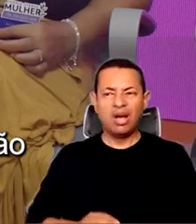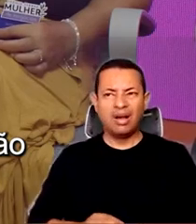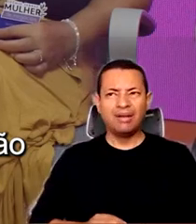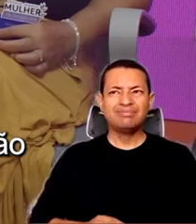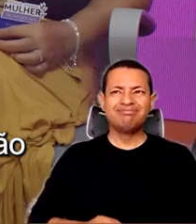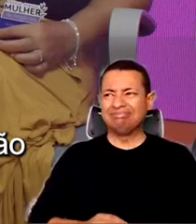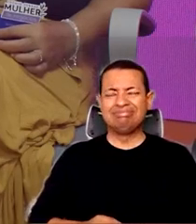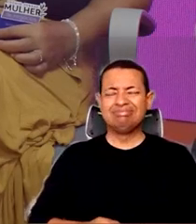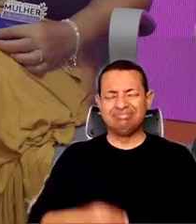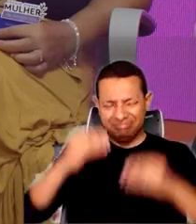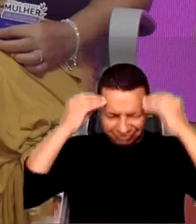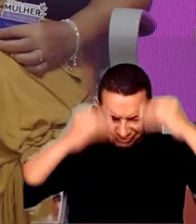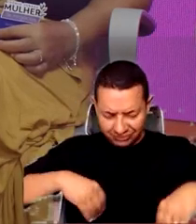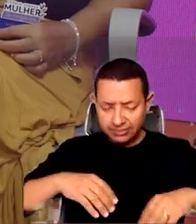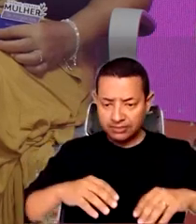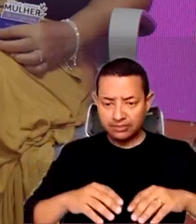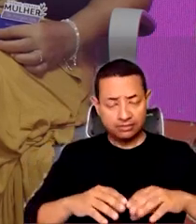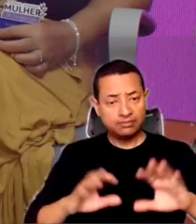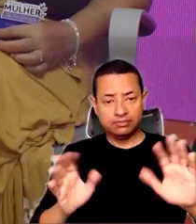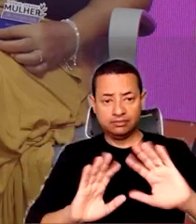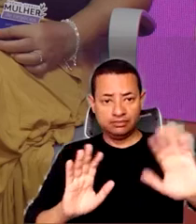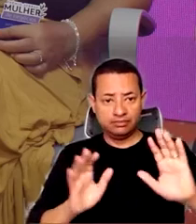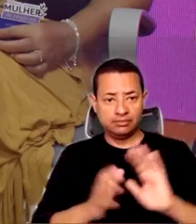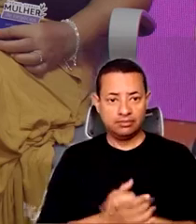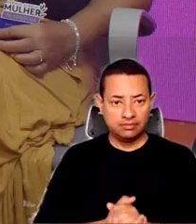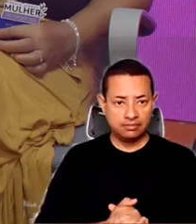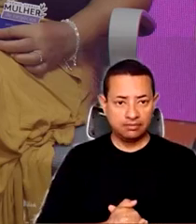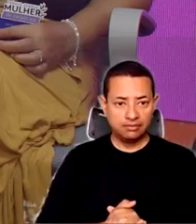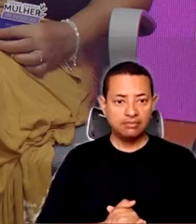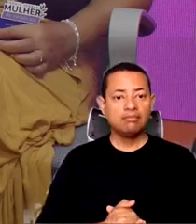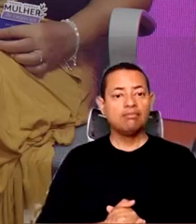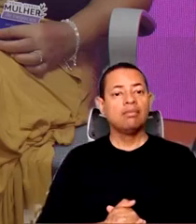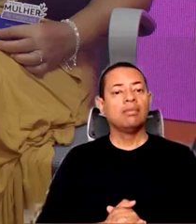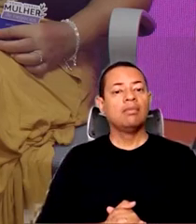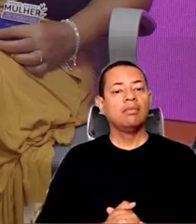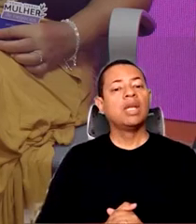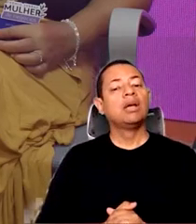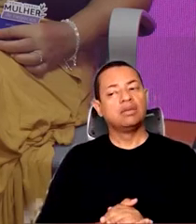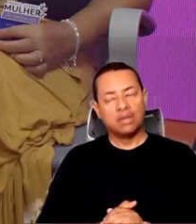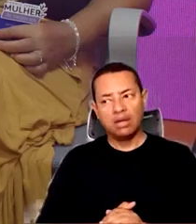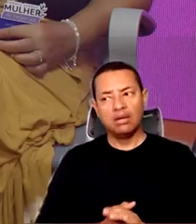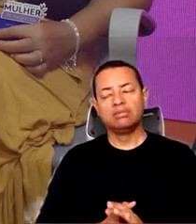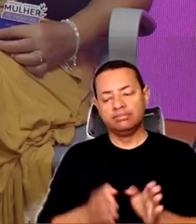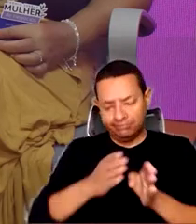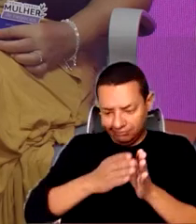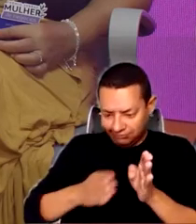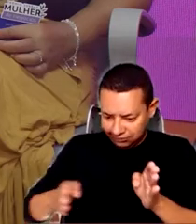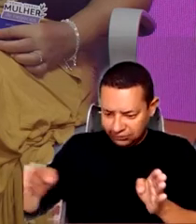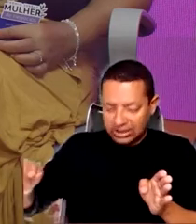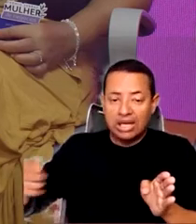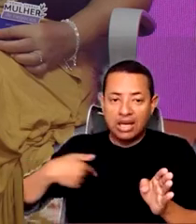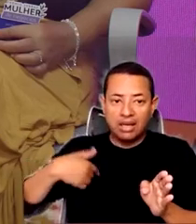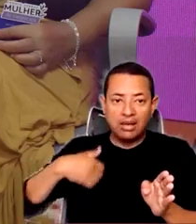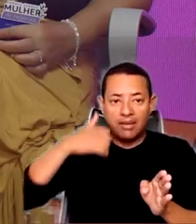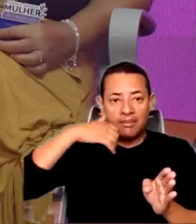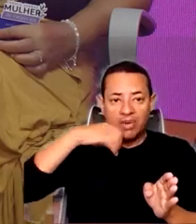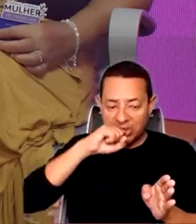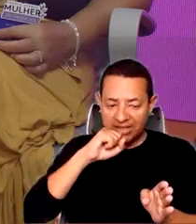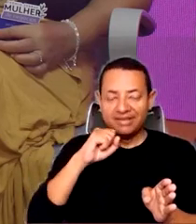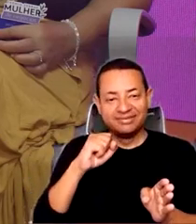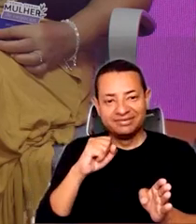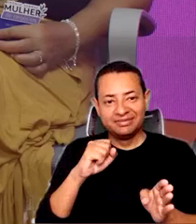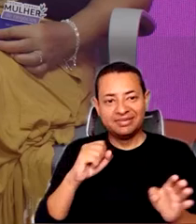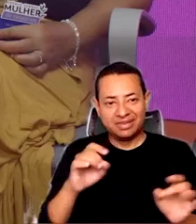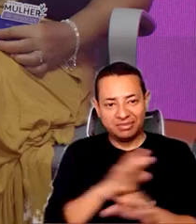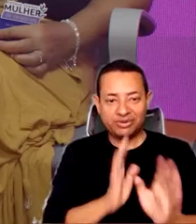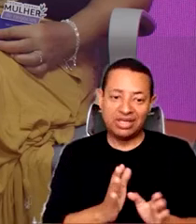desisti dele aí quando passou todo a minha fase que era de ser mãe né agora eu já tô na fase de